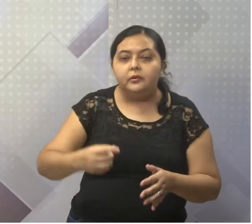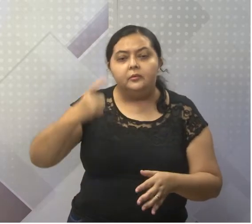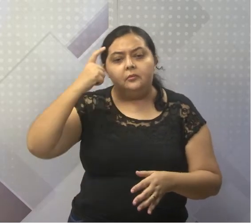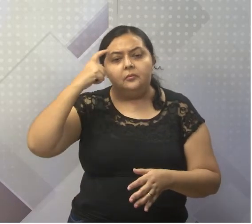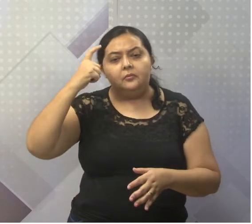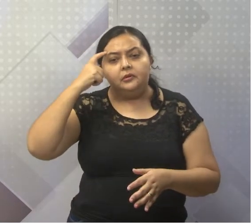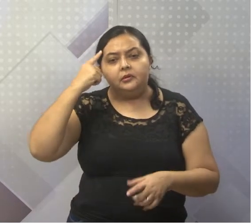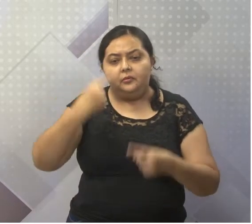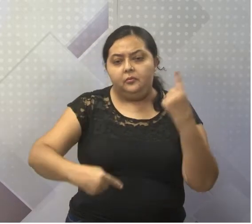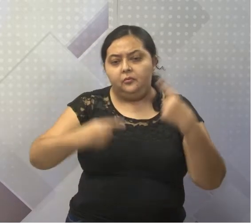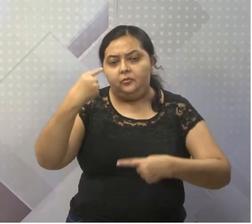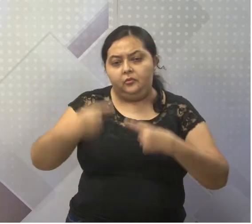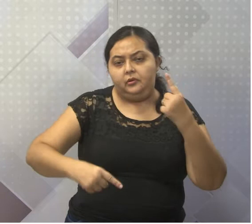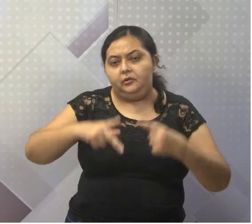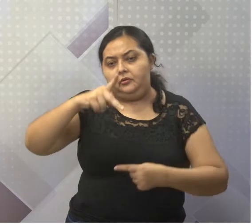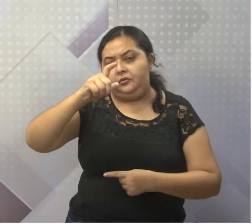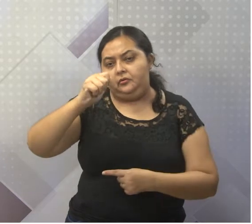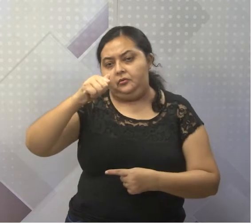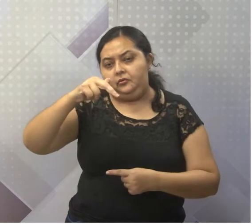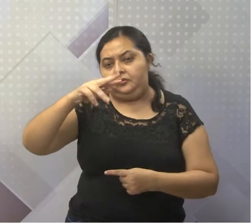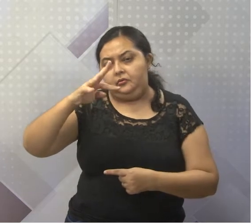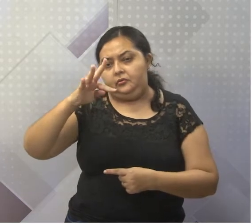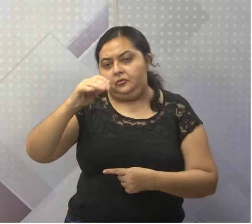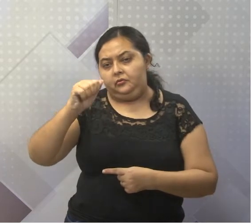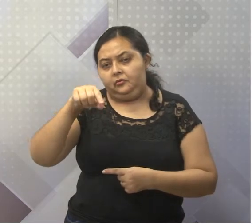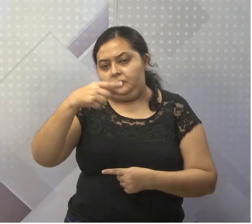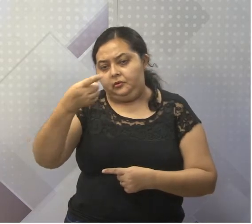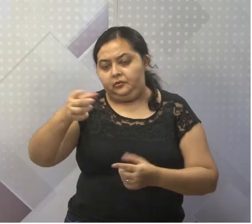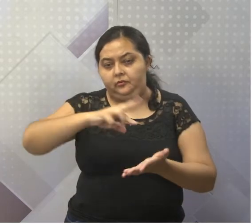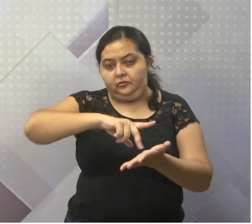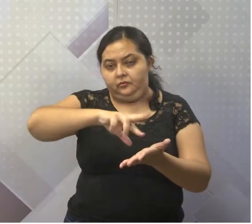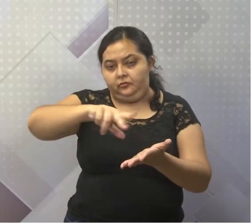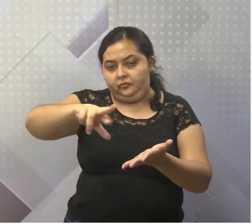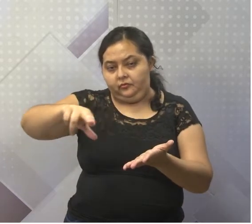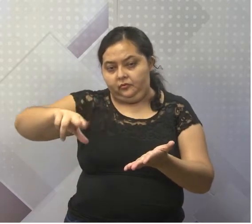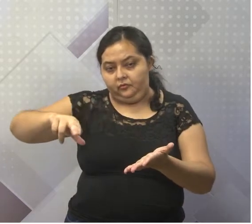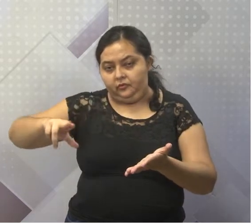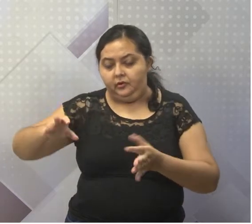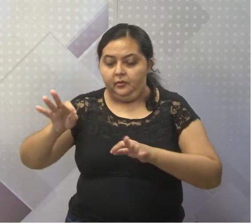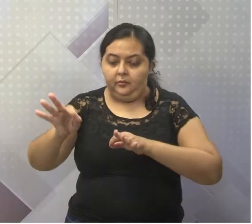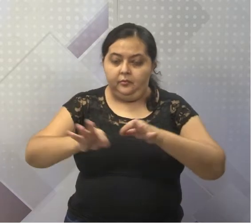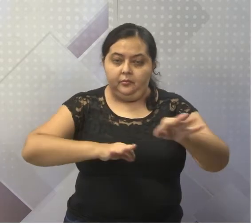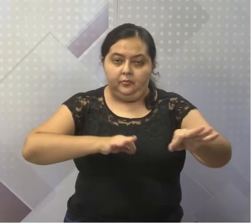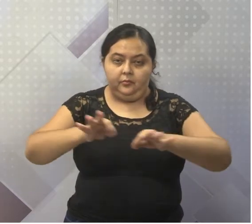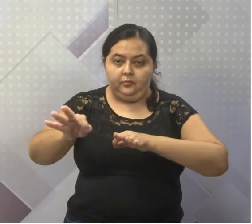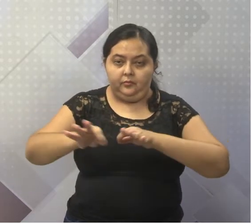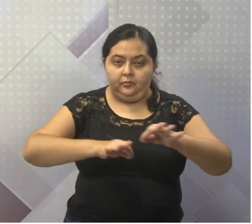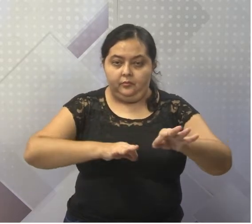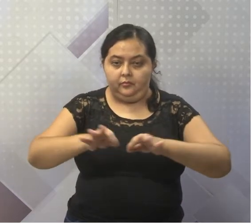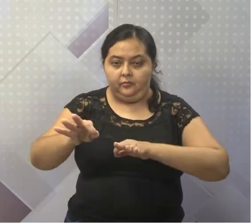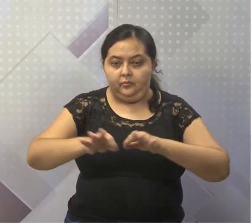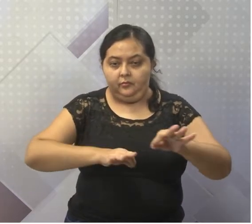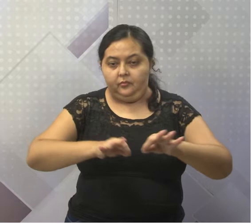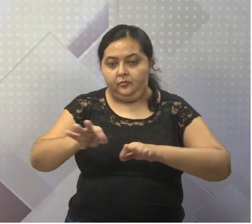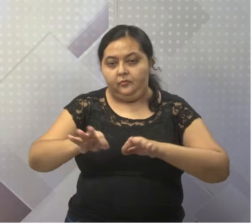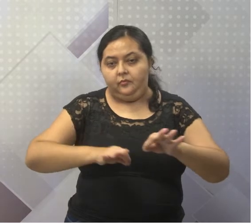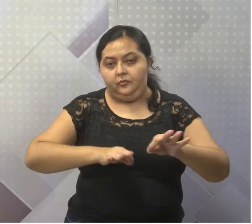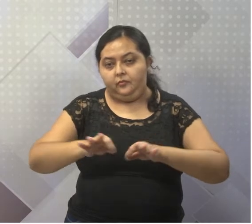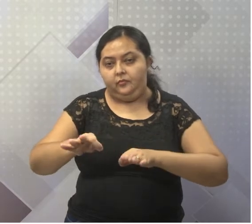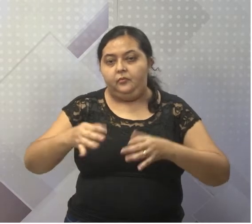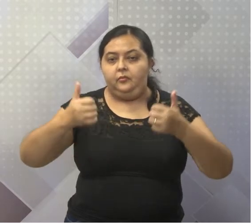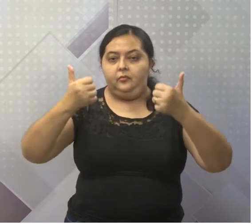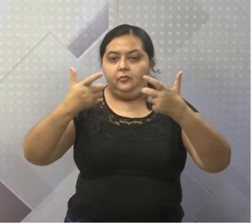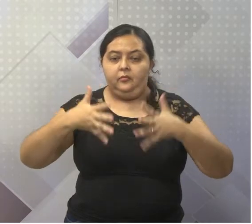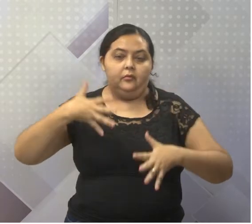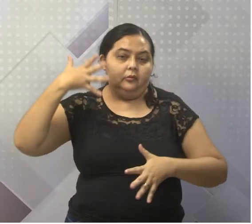Platão ou taco e Aristóteles passaram a organizar e proclamado